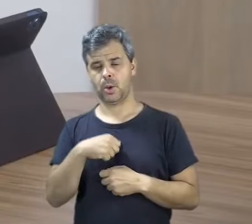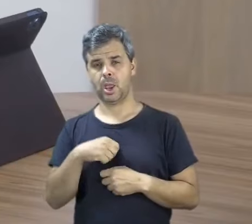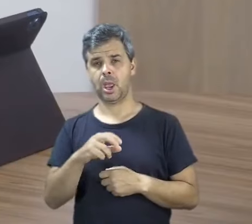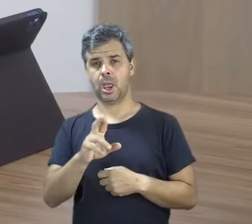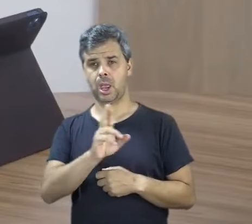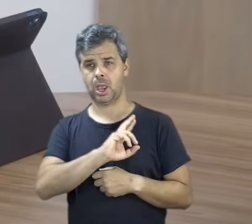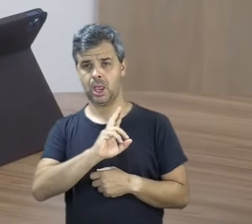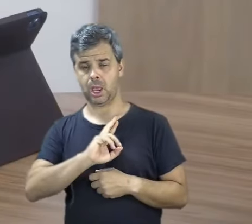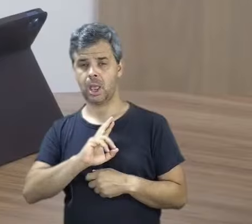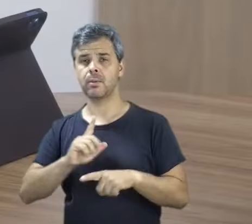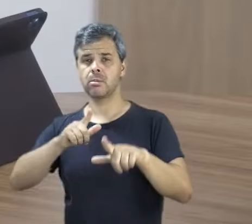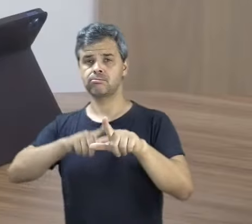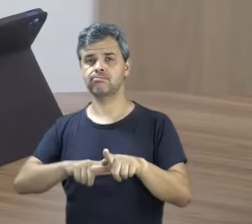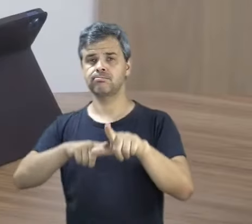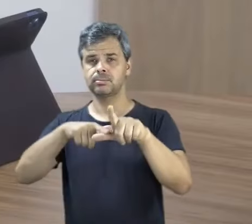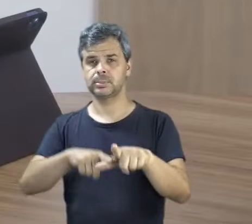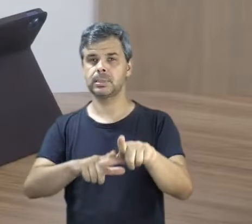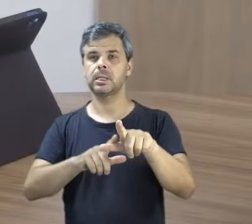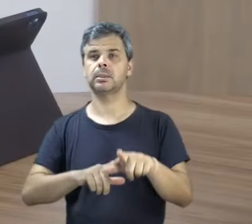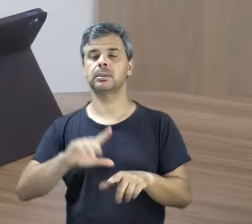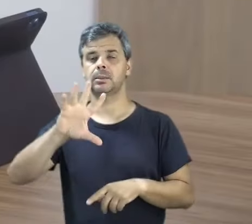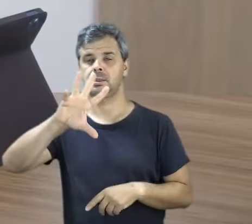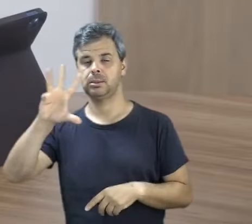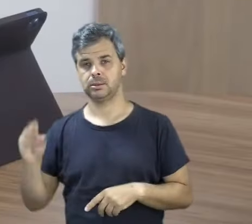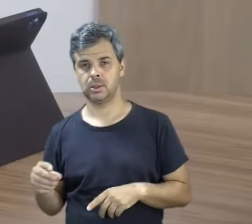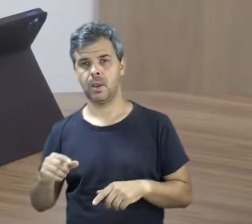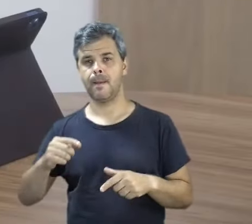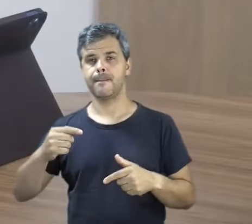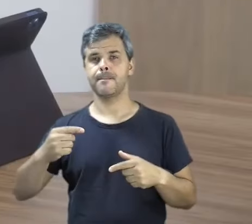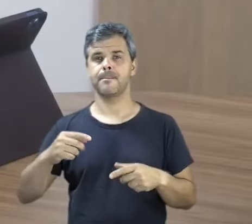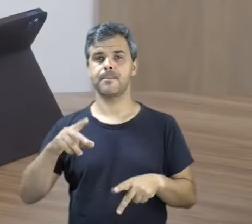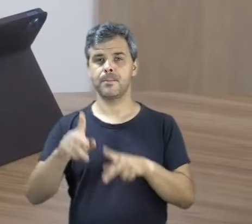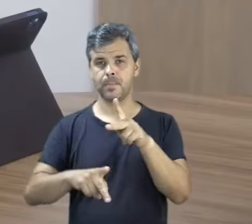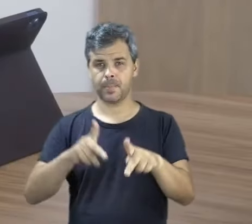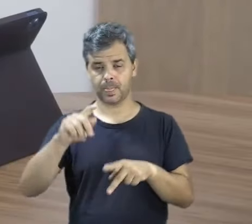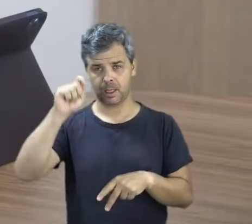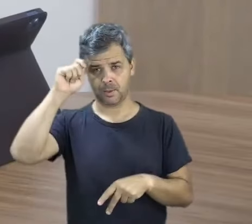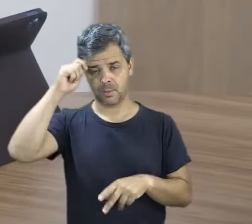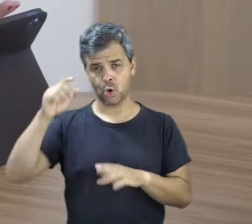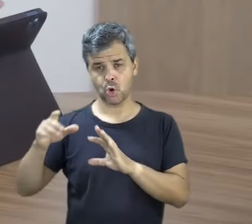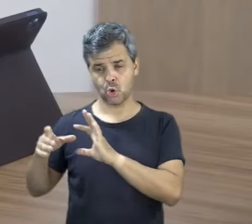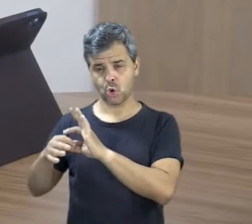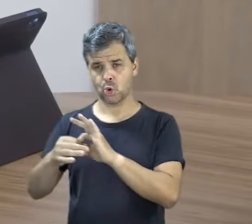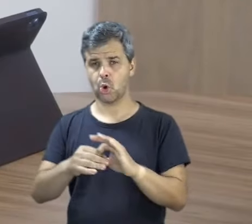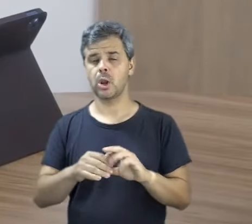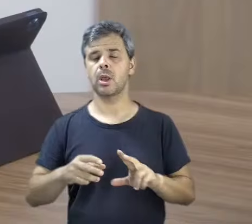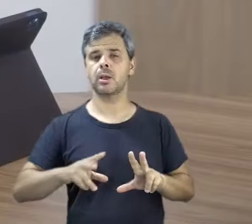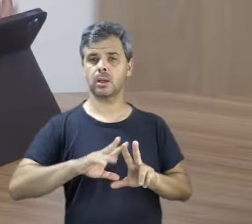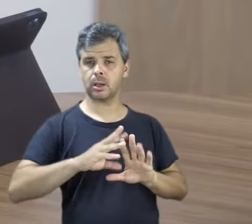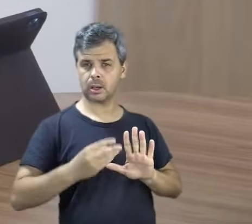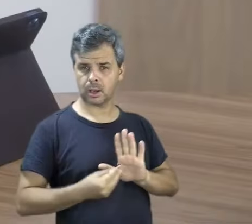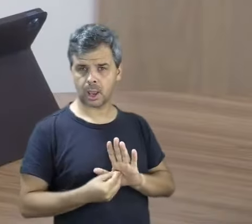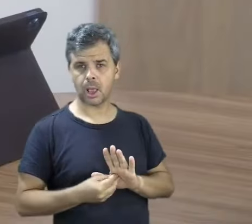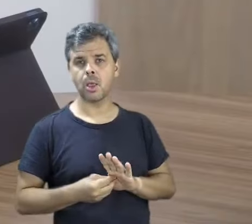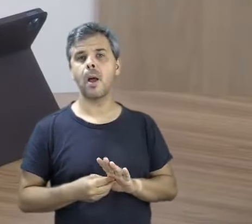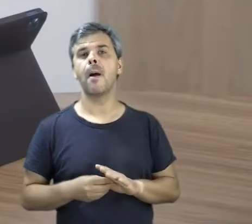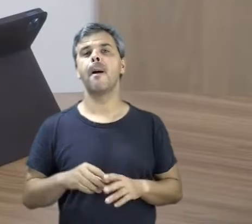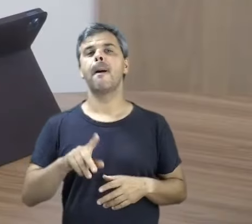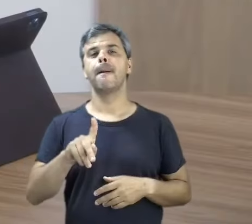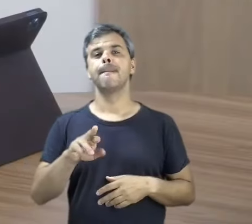religiões tradicionais de matriz africana, populações negras no contexto geral, quilombolas, povos